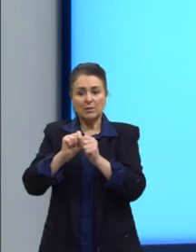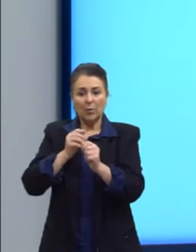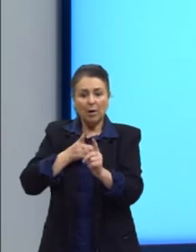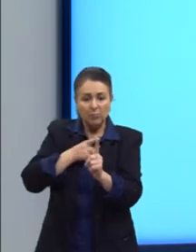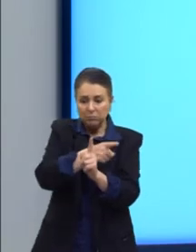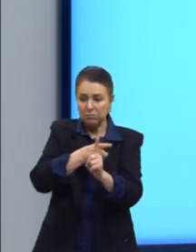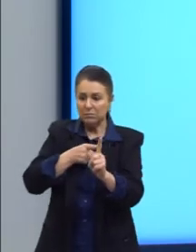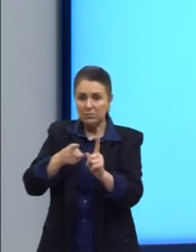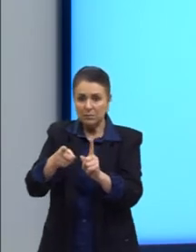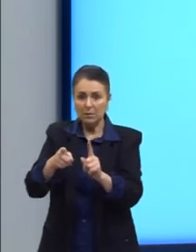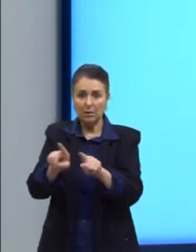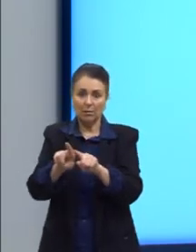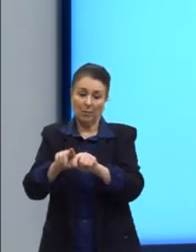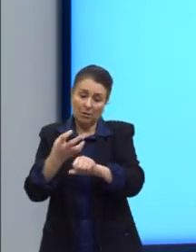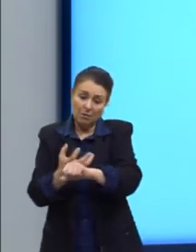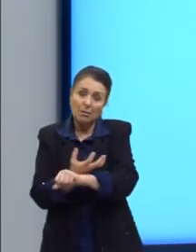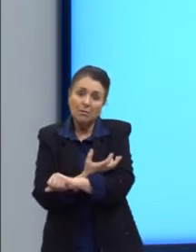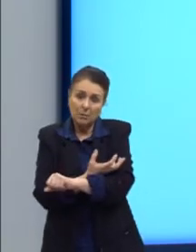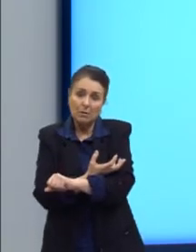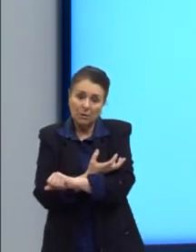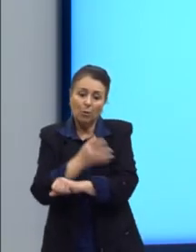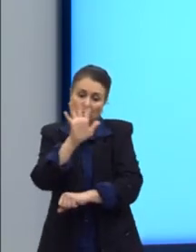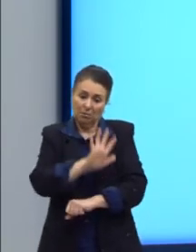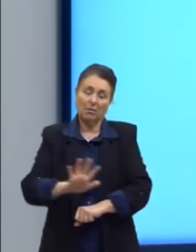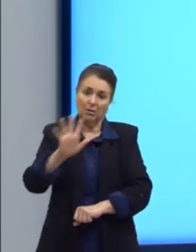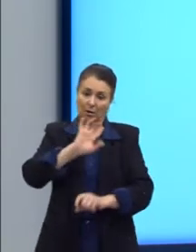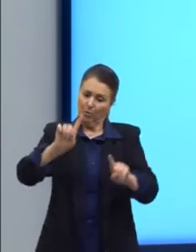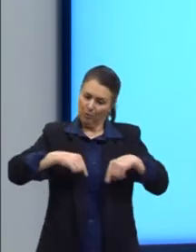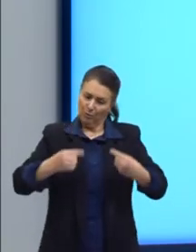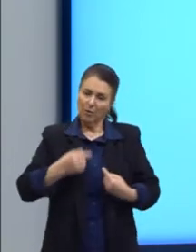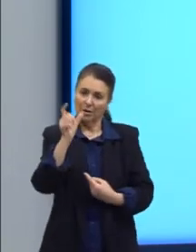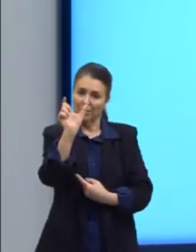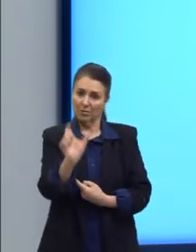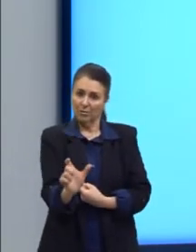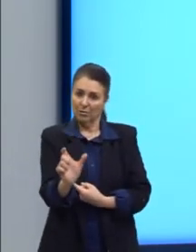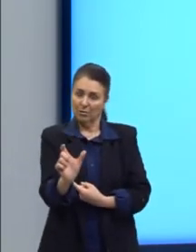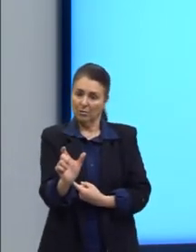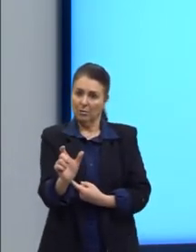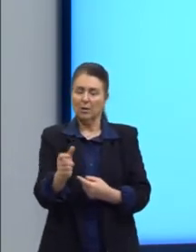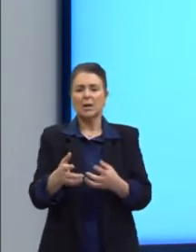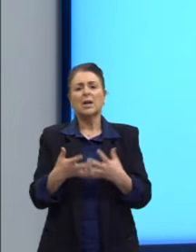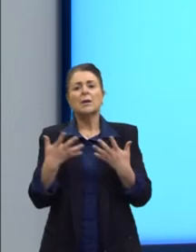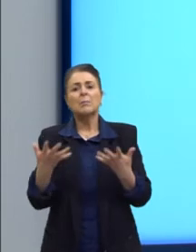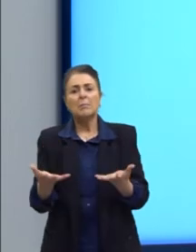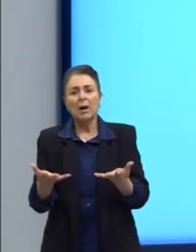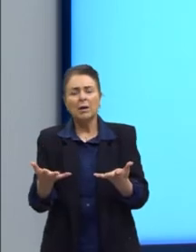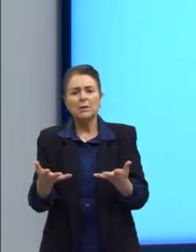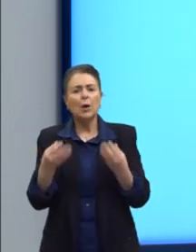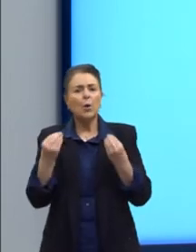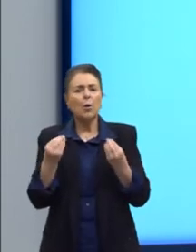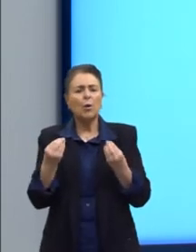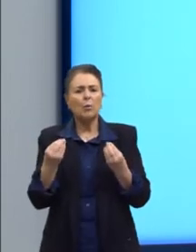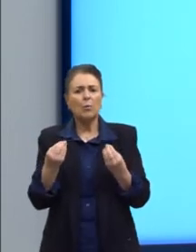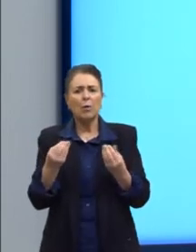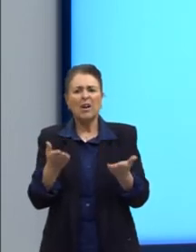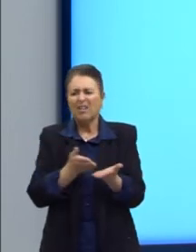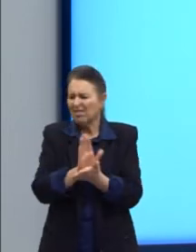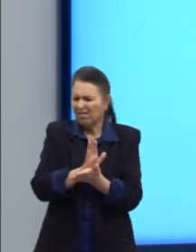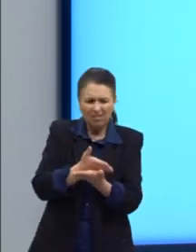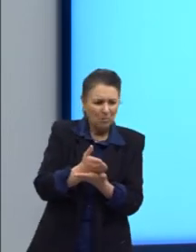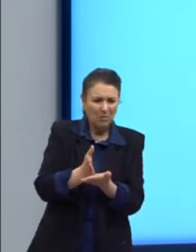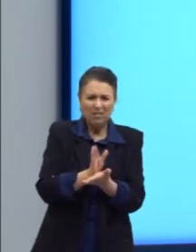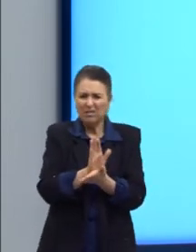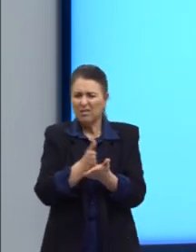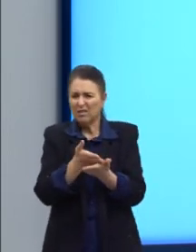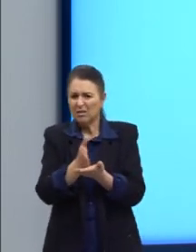que fazer quando pela comoção que a cena provoca e no caso de atrapalhando o sábado a gente tem